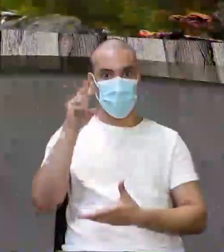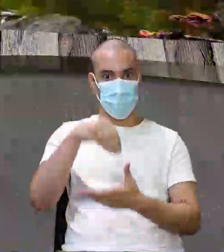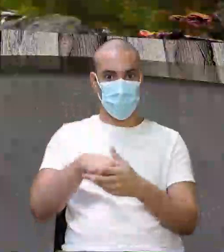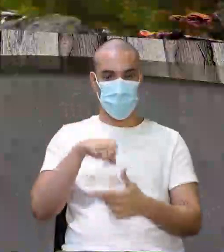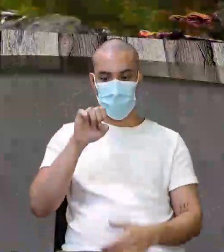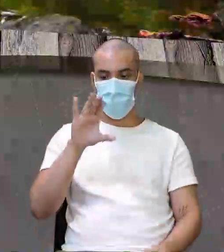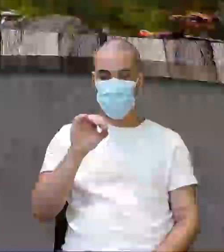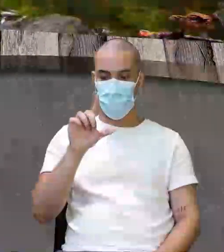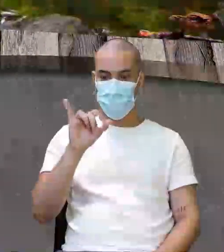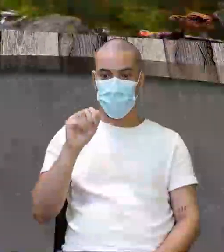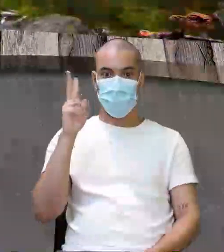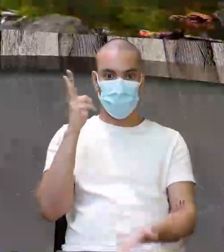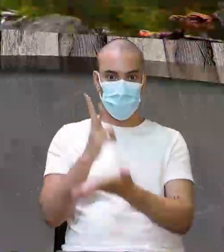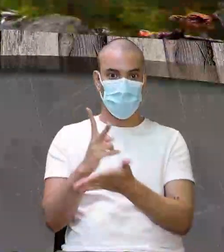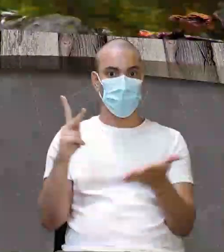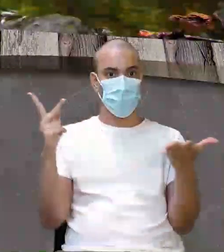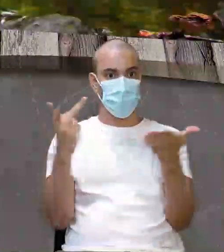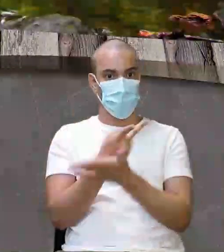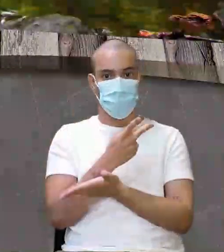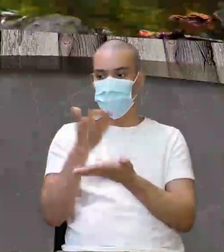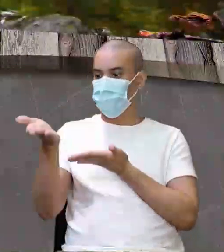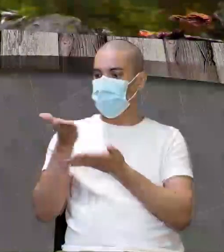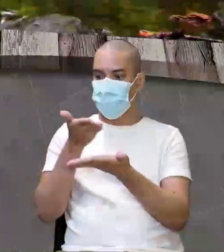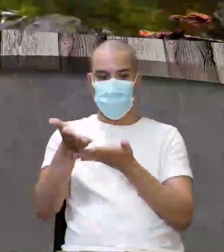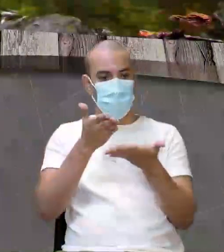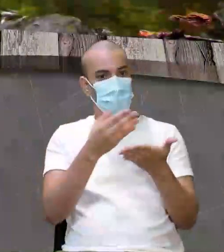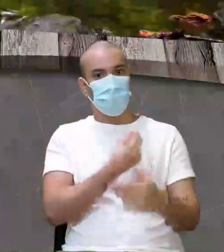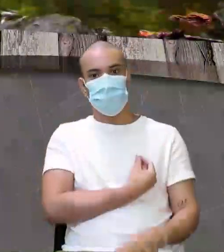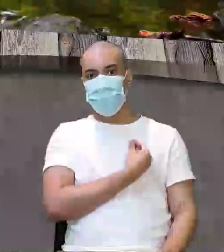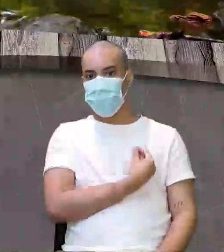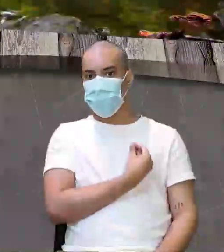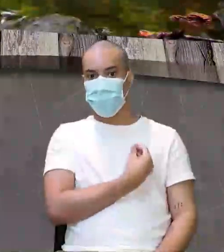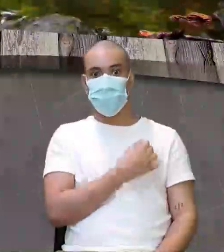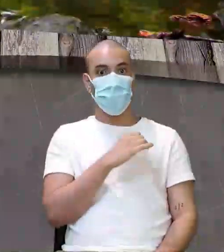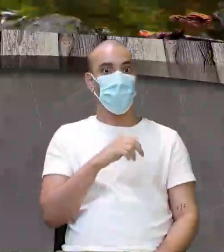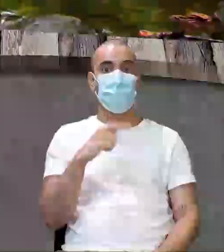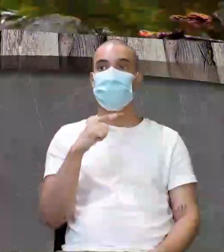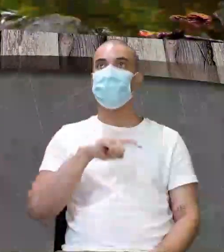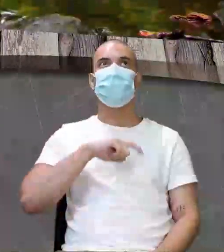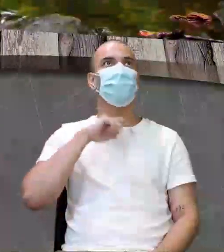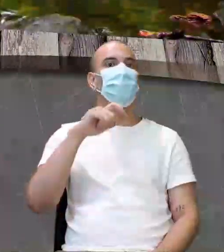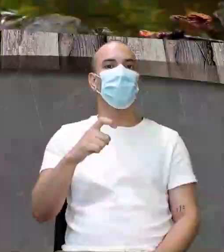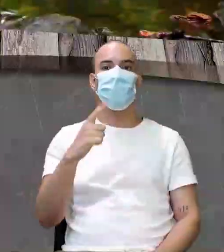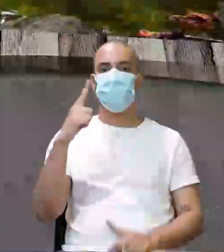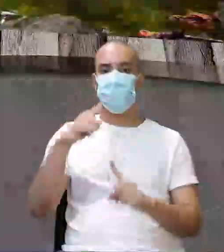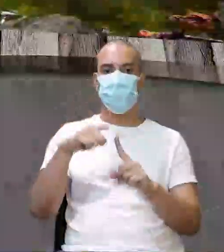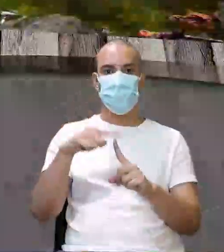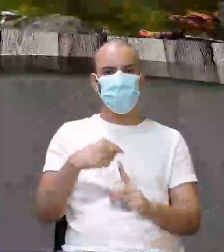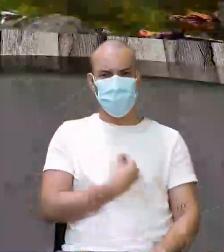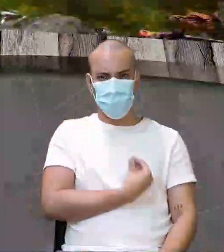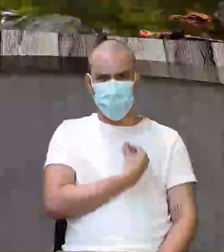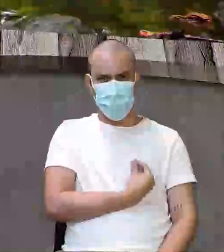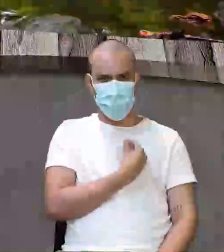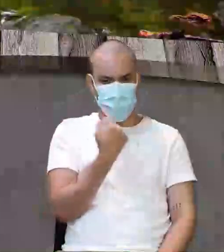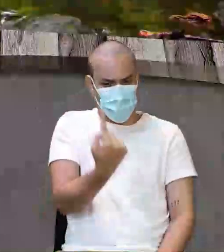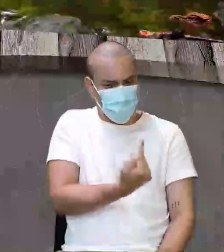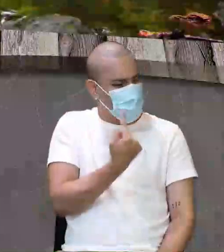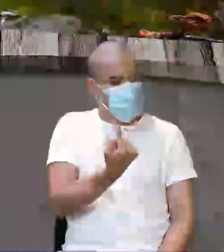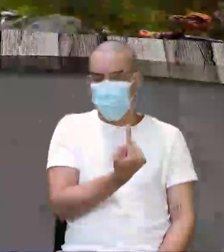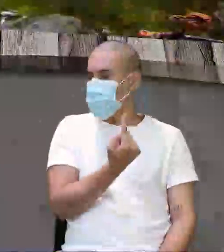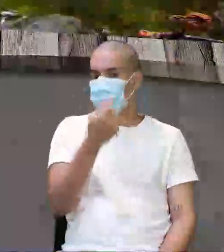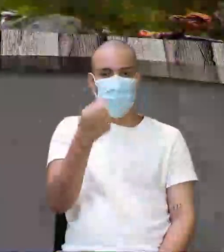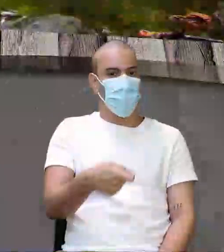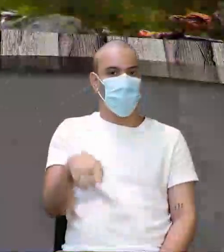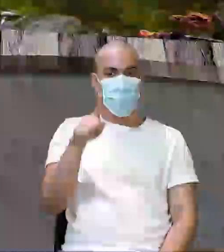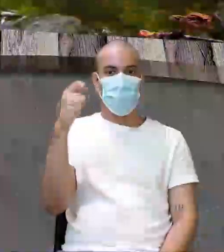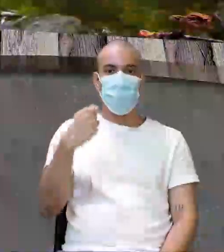ecologia sempre vai acontecer interação entre seres vivos. Nenhum tipo de ser vivo, ele vive só. Ele sempre precisa,